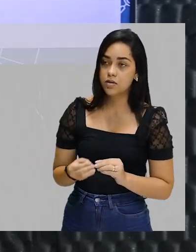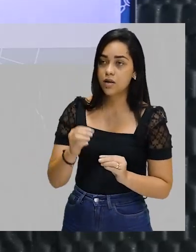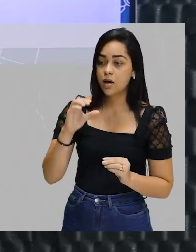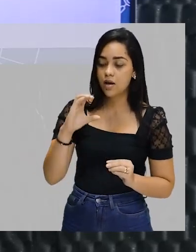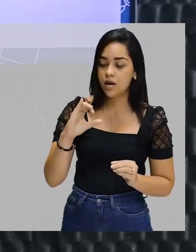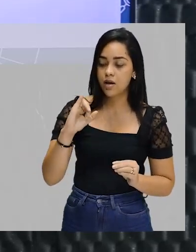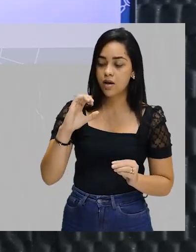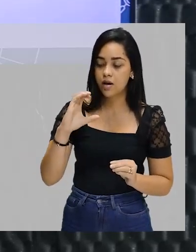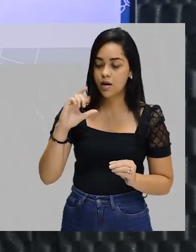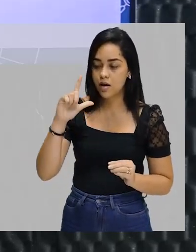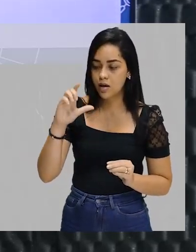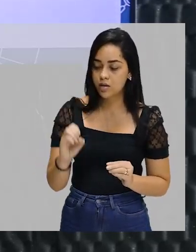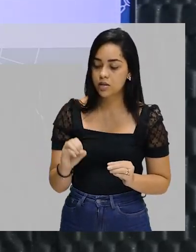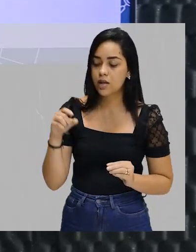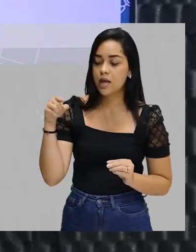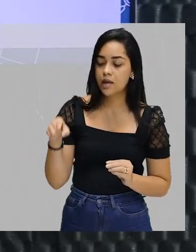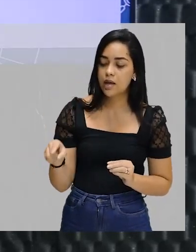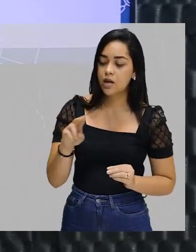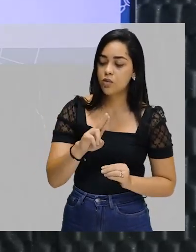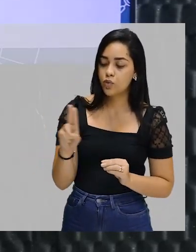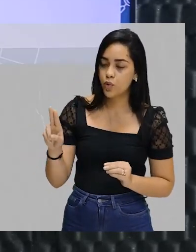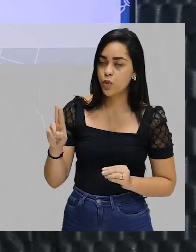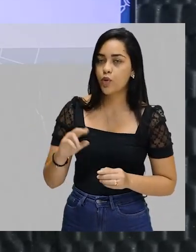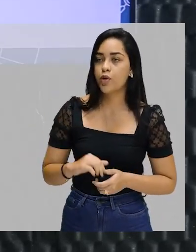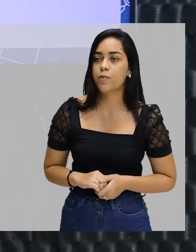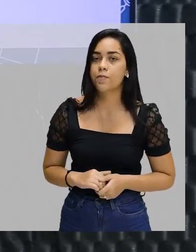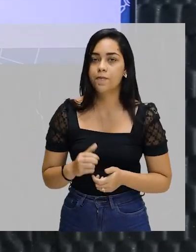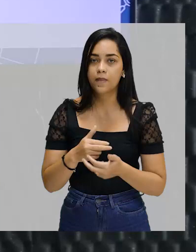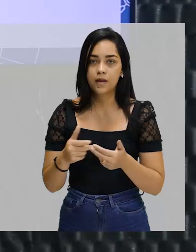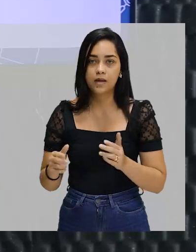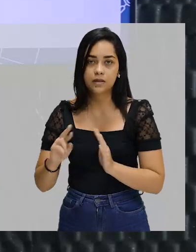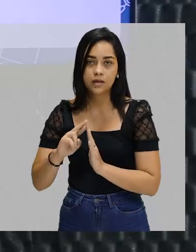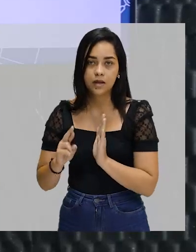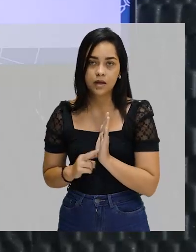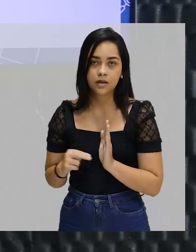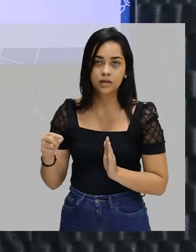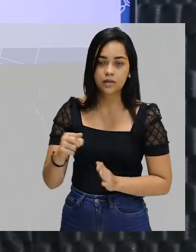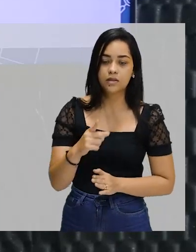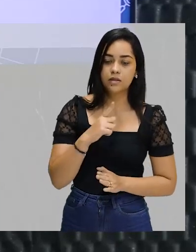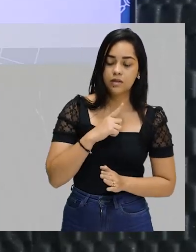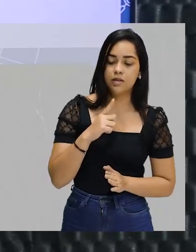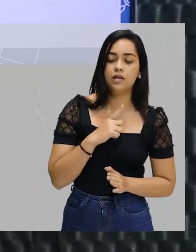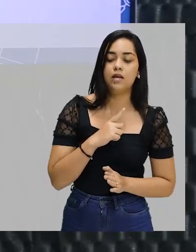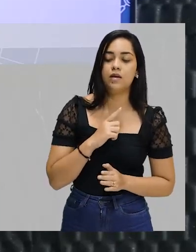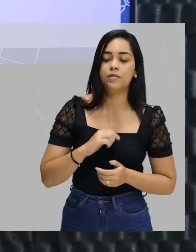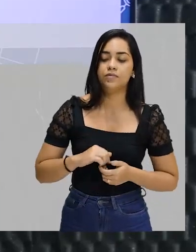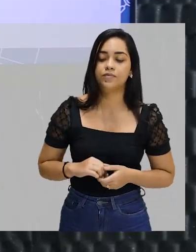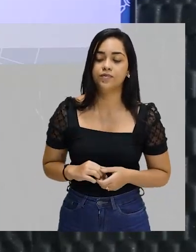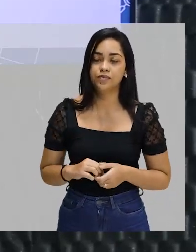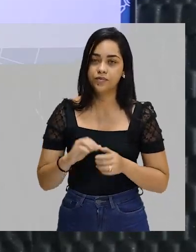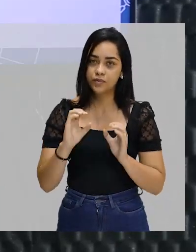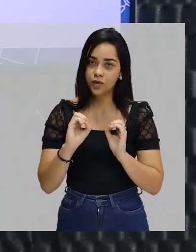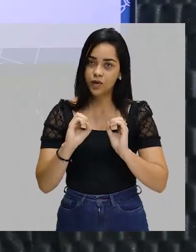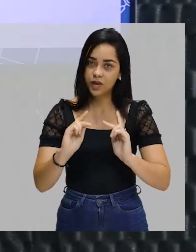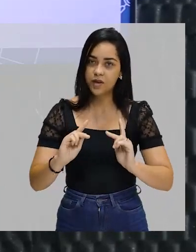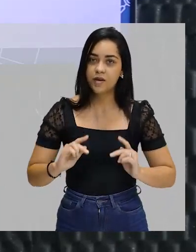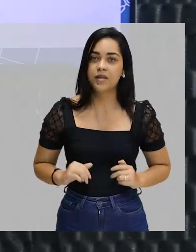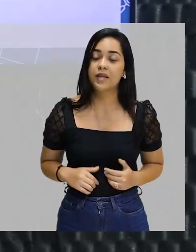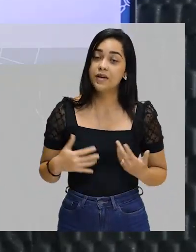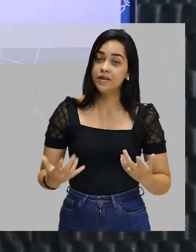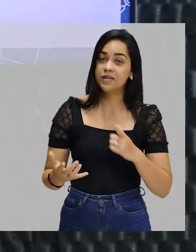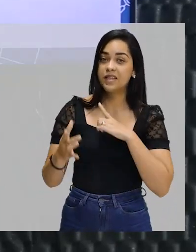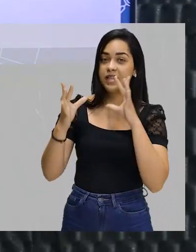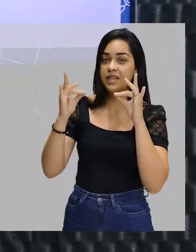termo ciclo àquela nomenclatura, aquelas regras estabelecidas pela IUPAC. Show de bola? Um